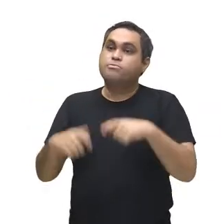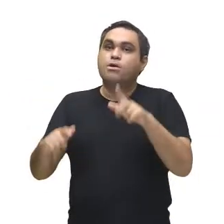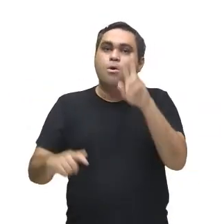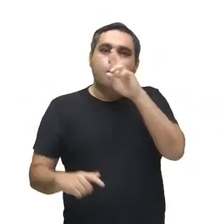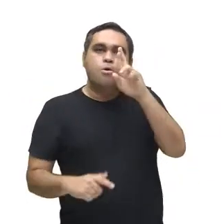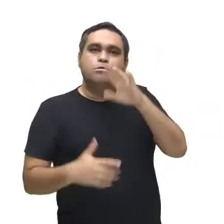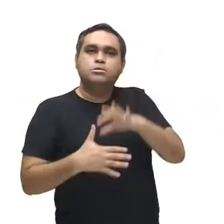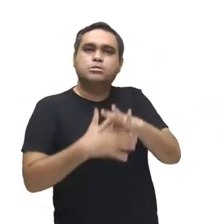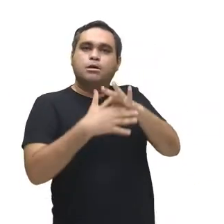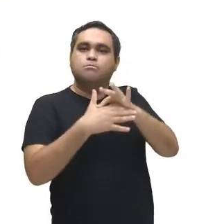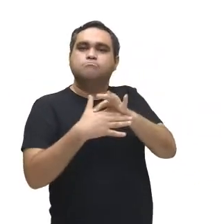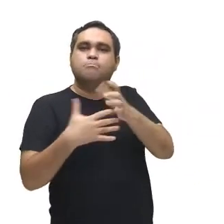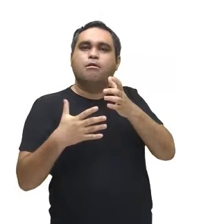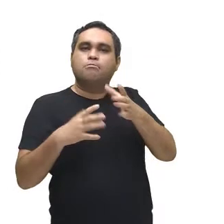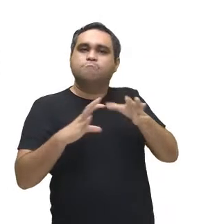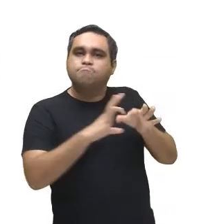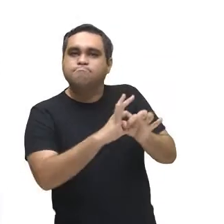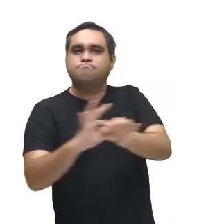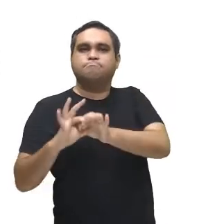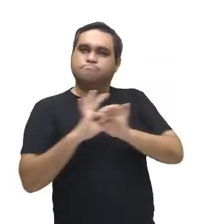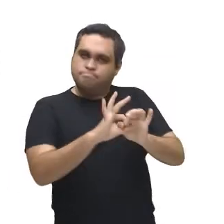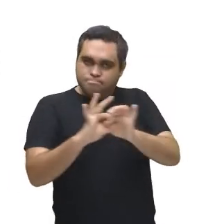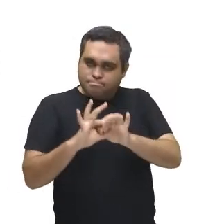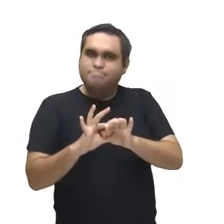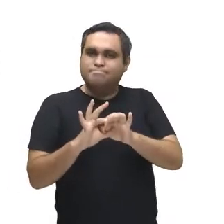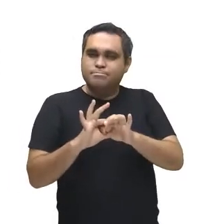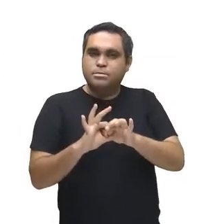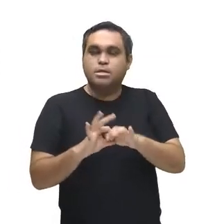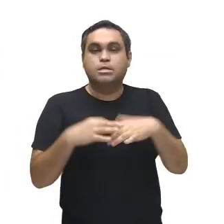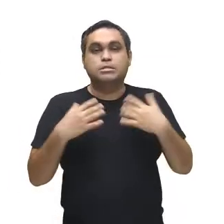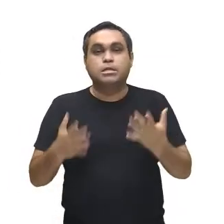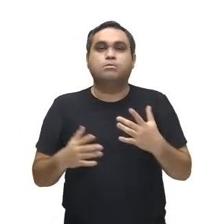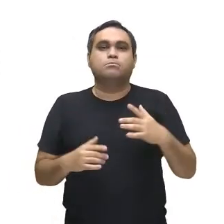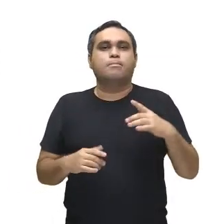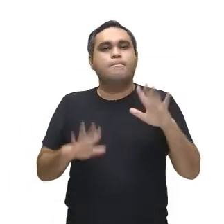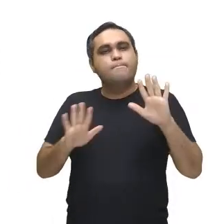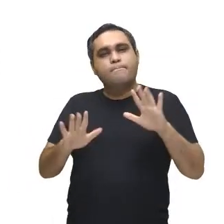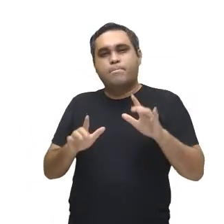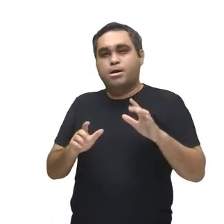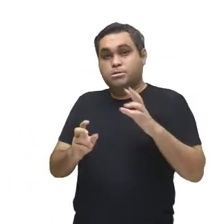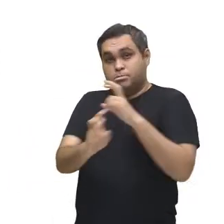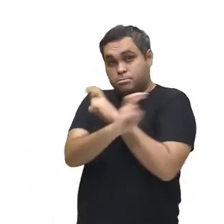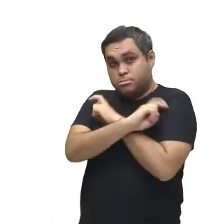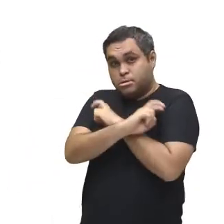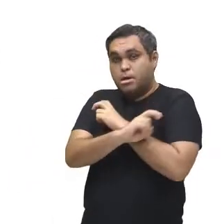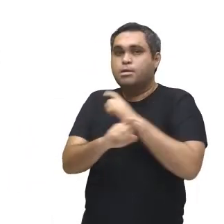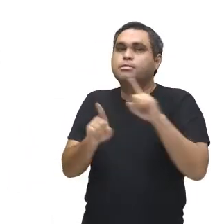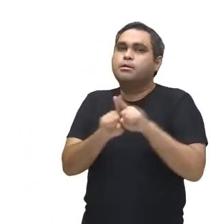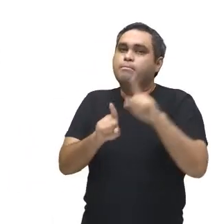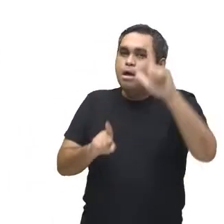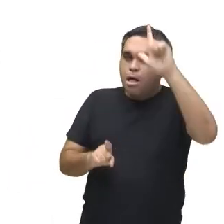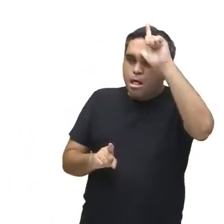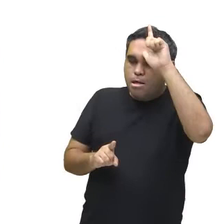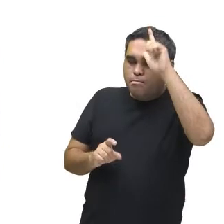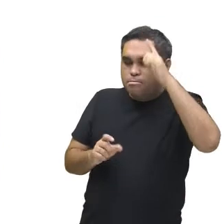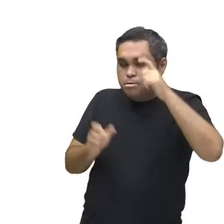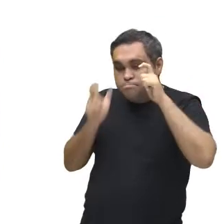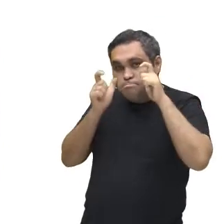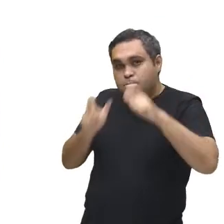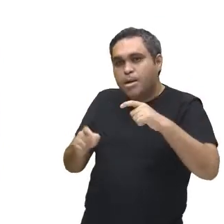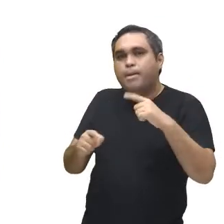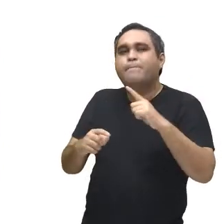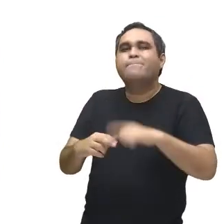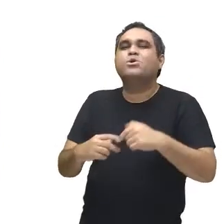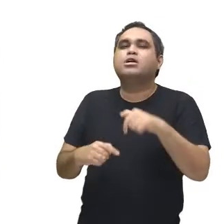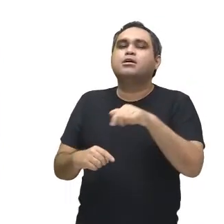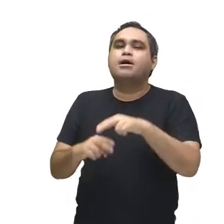Império Austro-Húngaro quanto a Alemanha cobiçavam aquela região, porque era uma região rica em petróleo